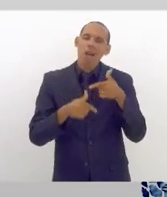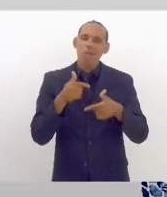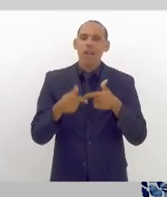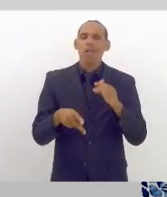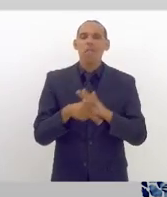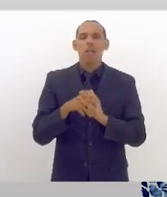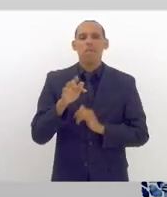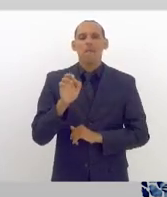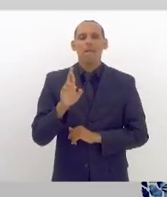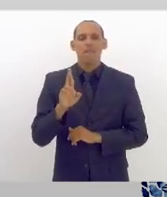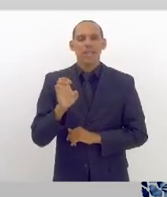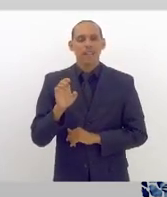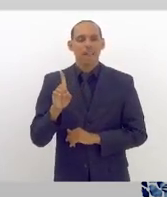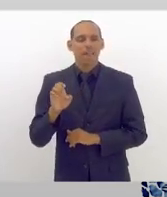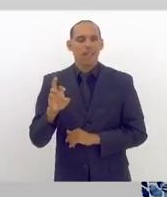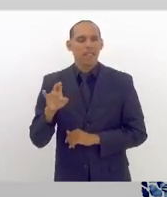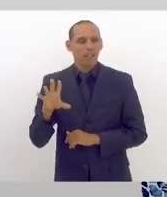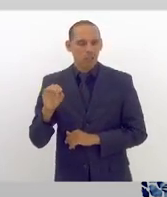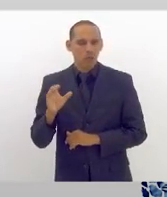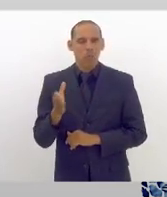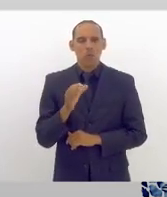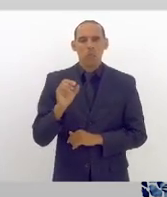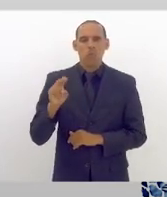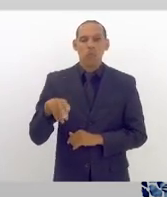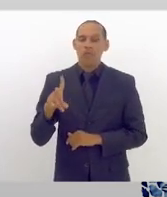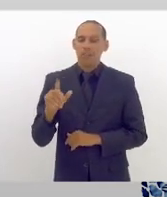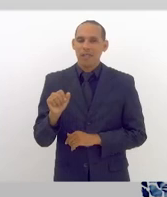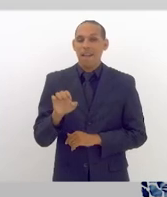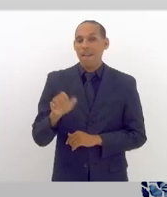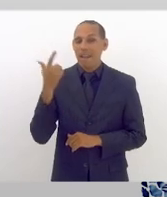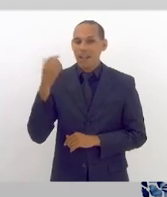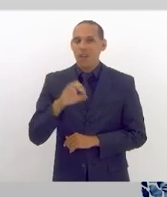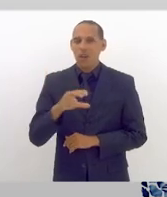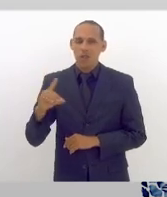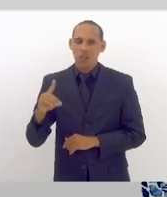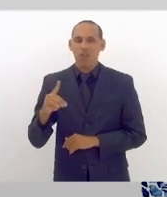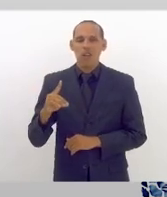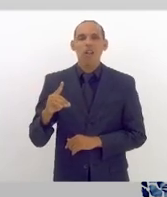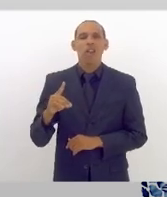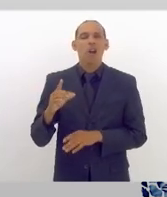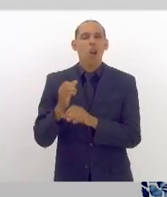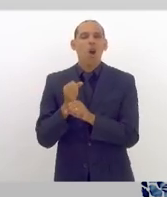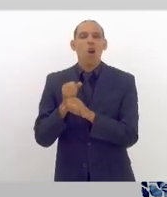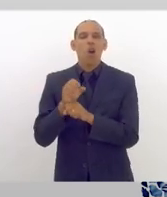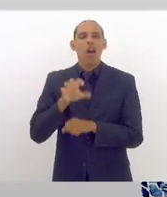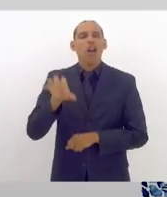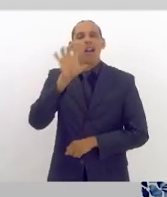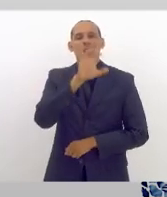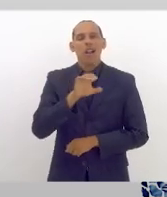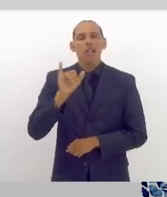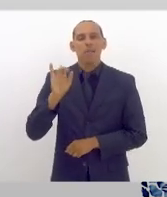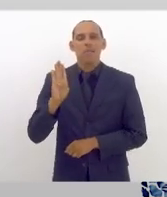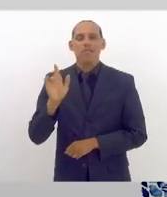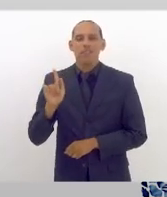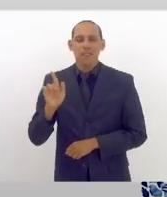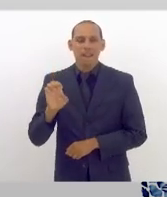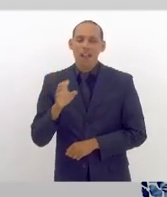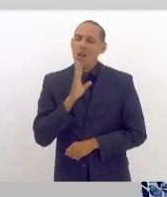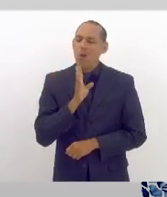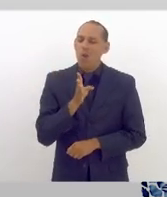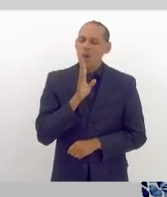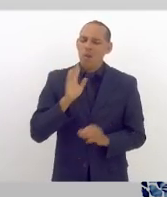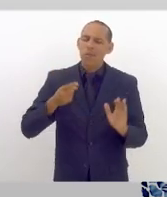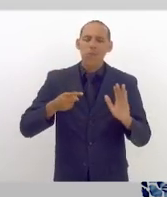do Frederico Cunha ex-coordenador de contas regionais do IBGE e com o conhecimento profundo de